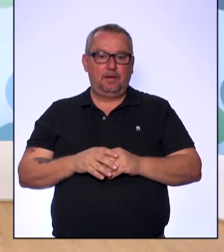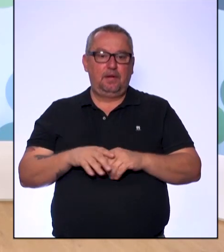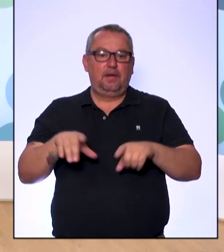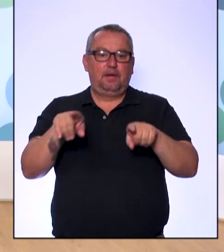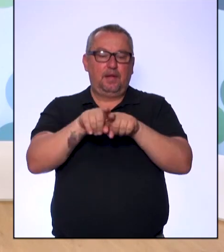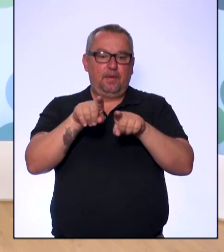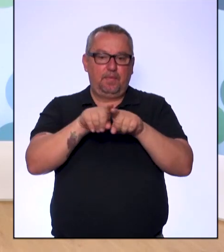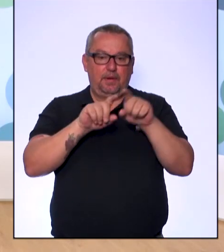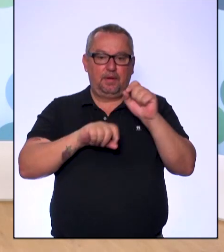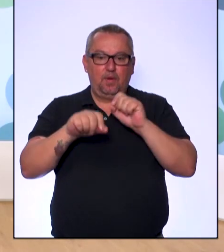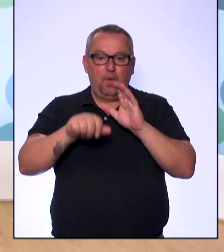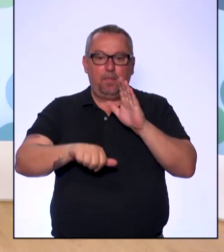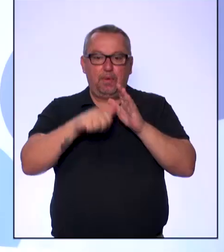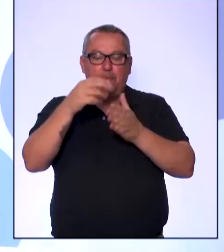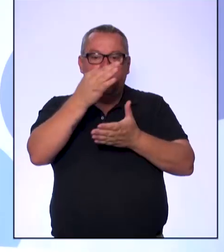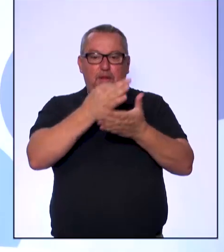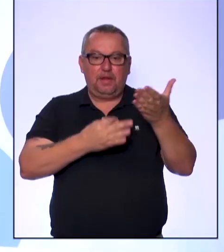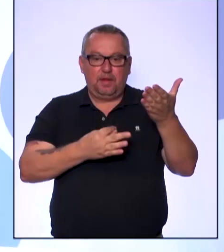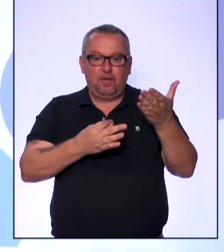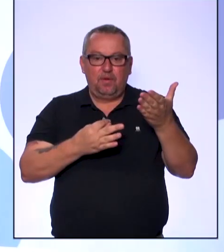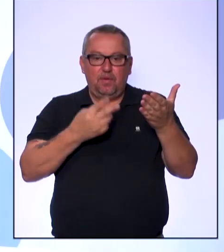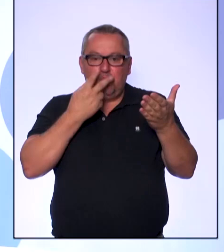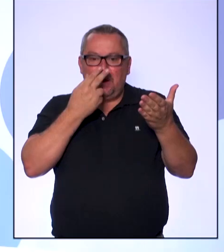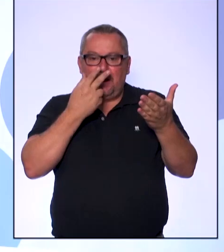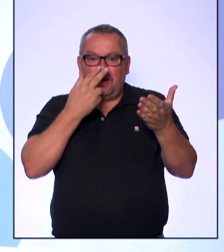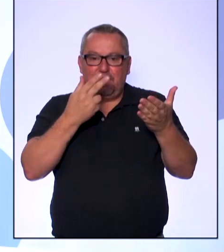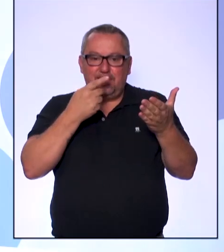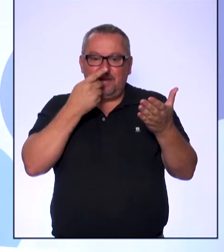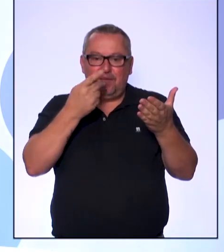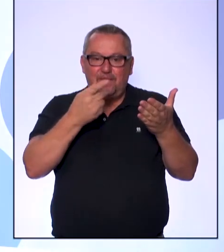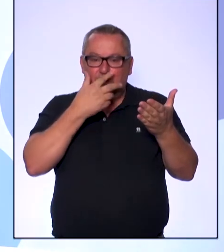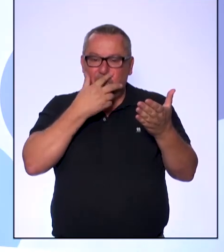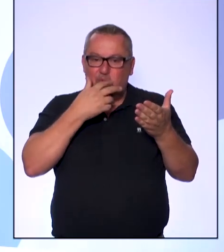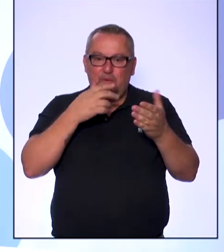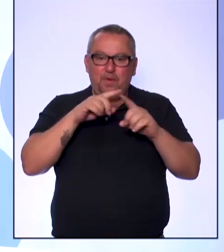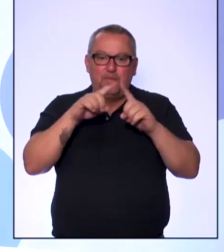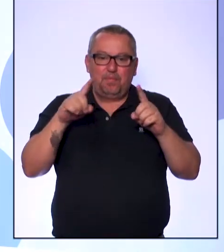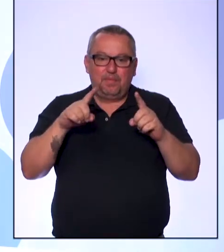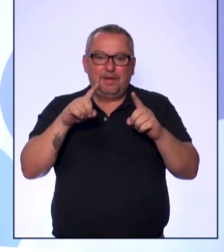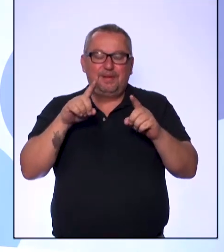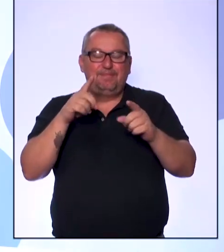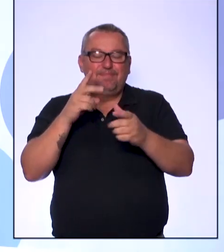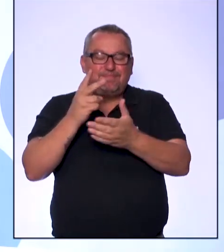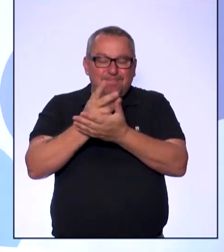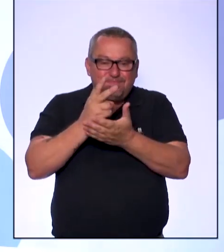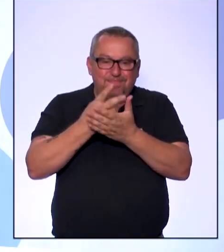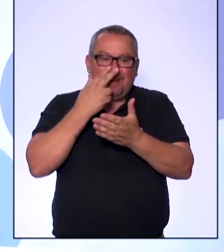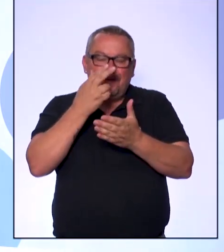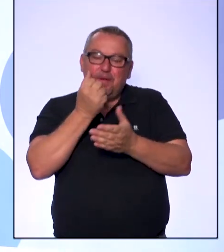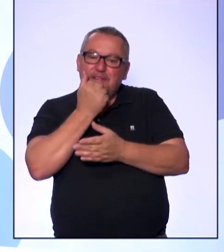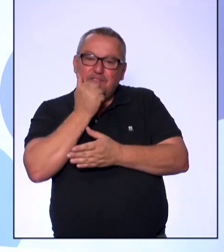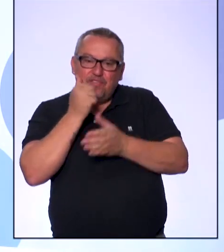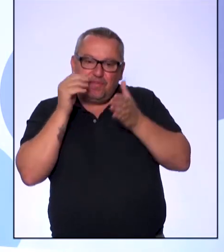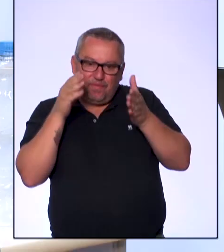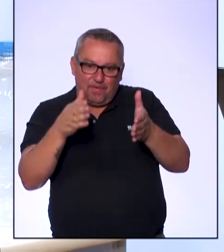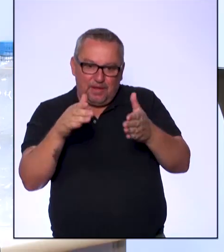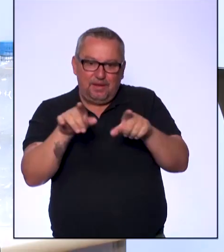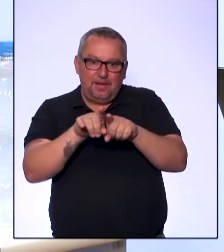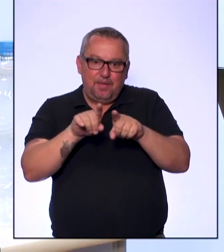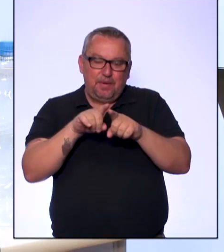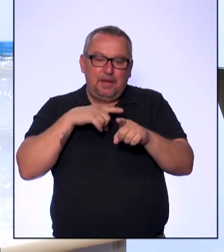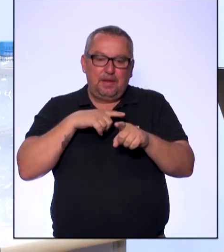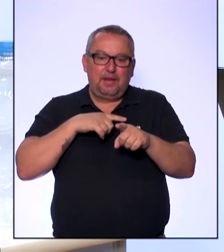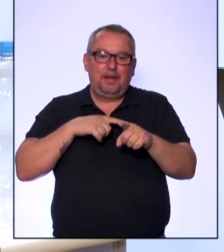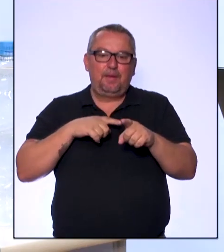Isso. O primeiro texto, ele é como se fosse ele fala da um texto mais extinção, científico, exatamente. né? Um trabalho mais científico do texto. E aí vem essa